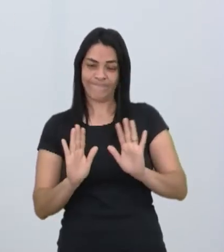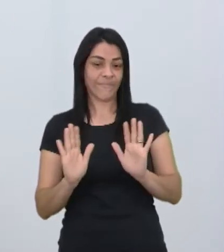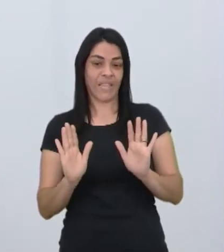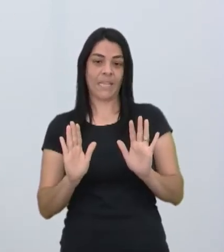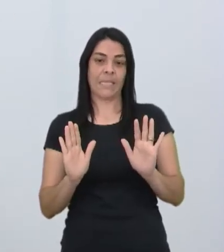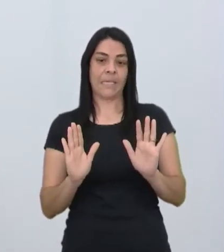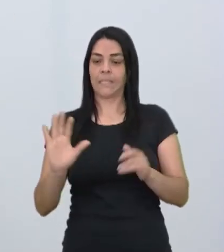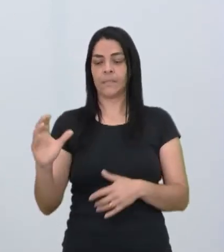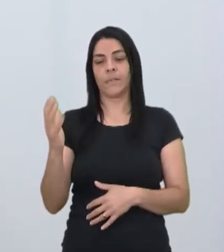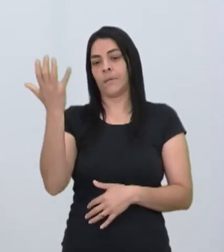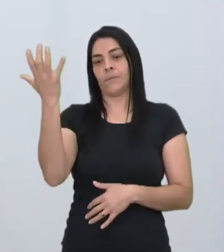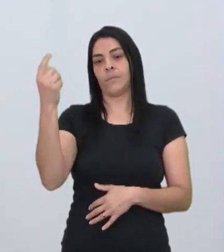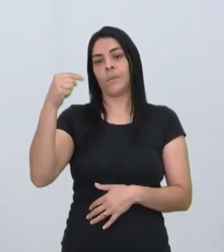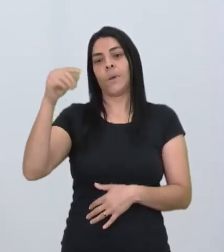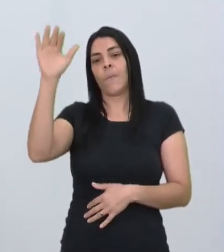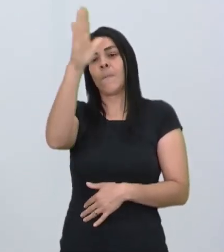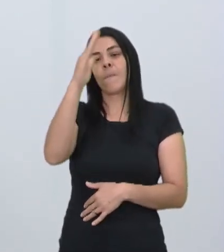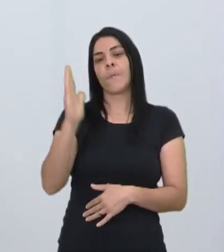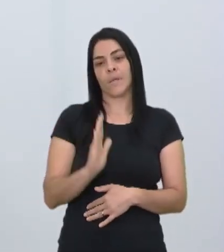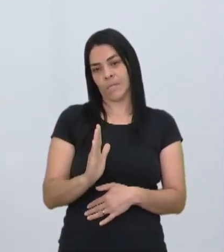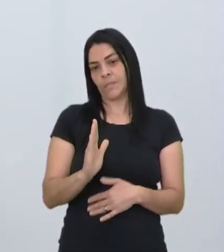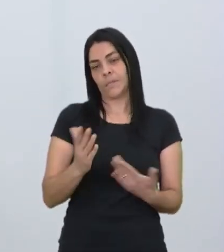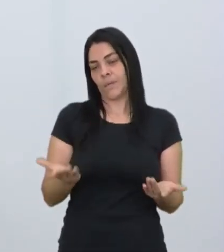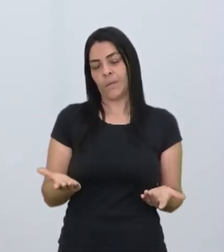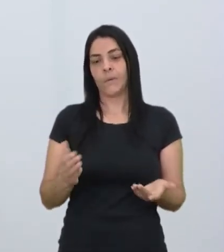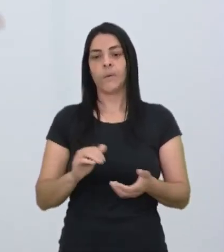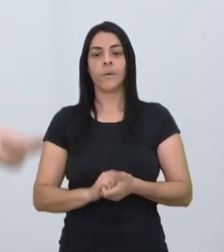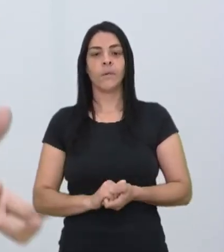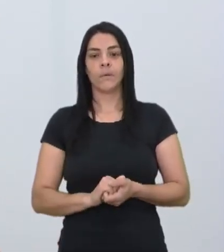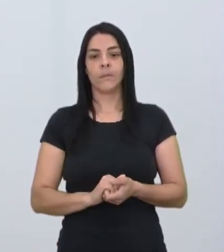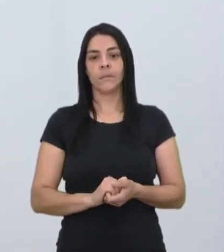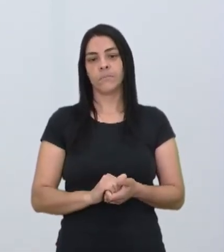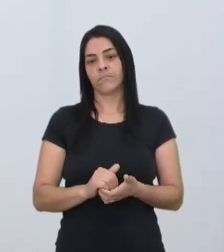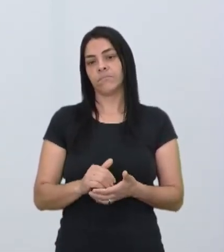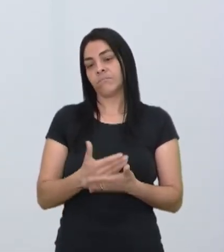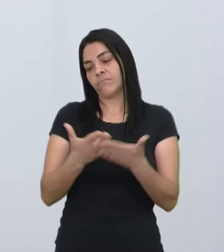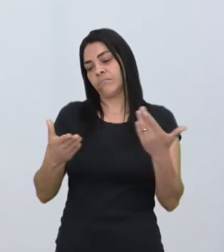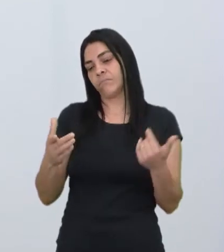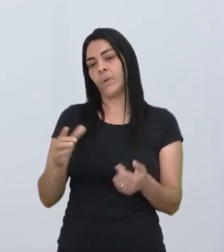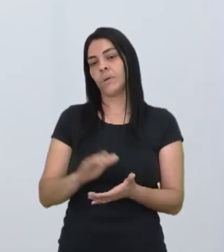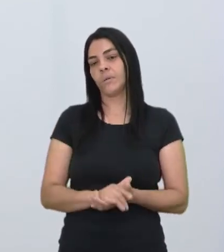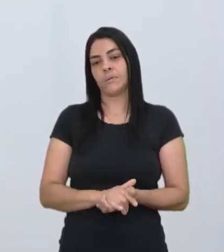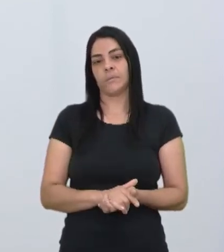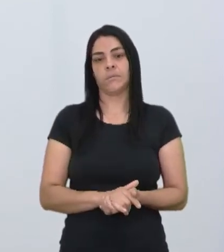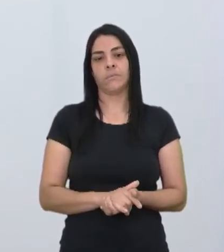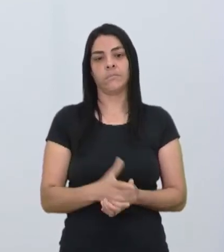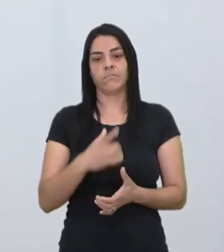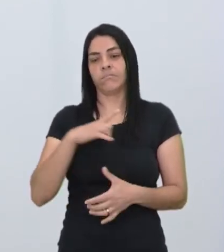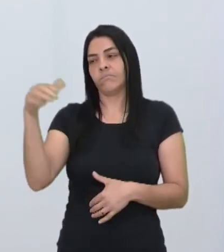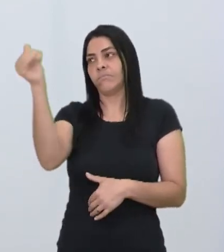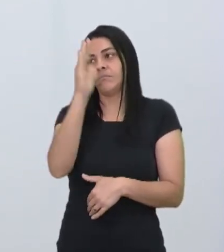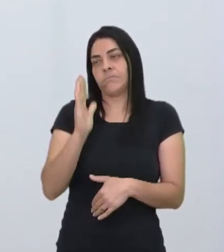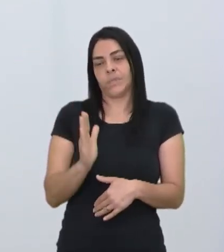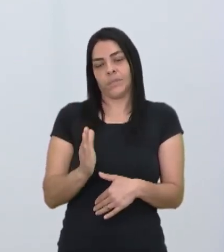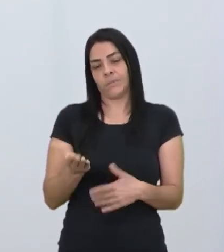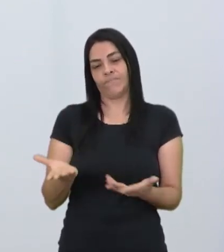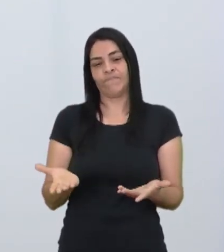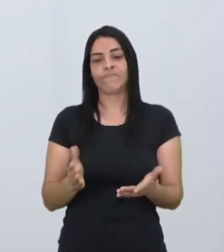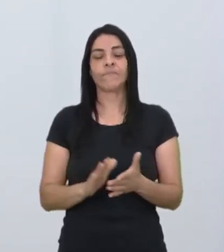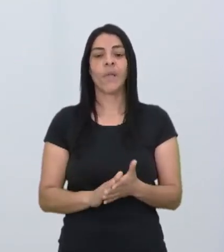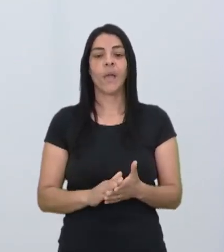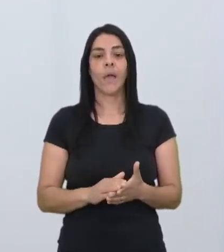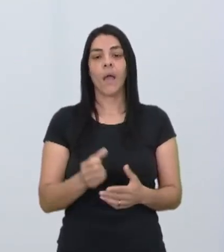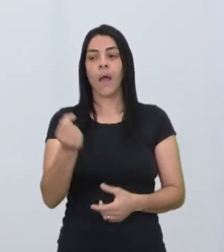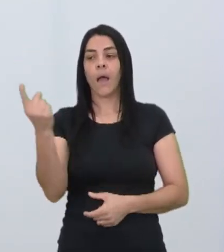tem acontecido aqui no Brasil, desde que a gente entende o Brasil aí por Brasil, né? Agora, alguns países